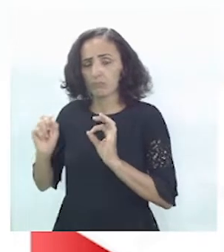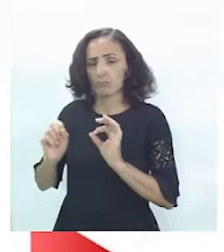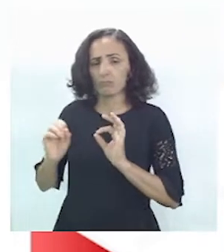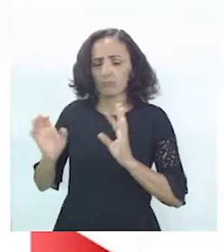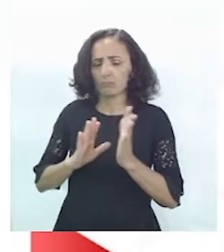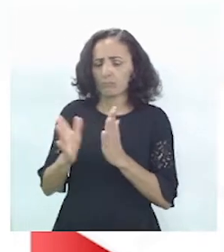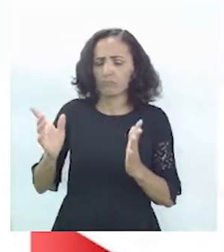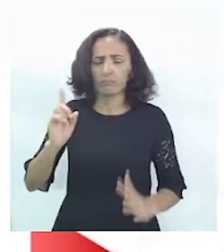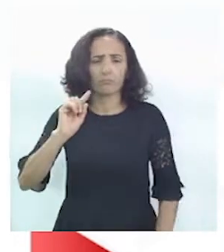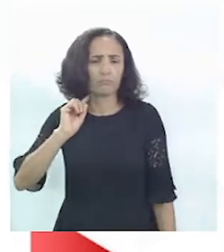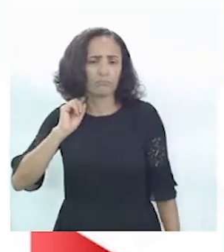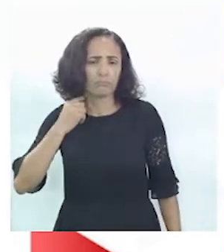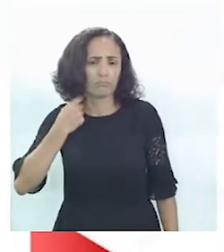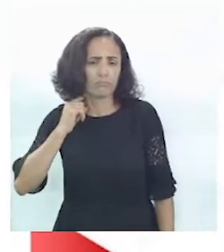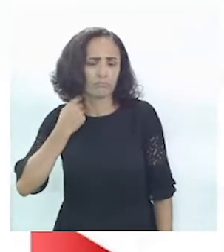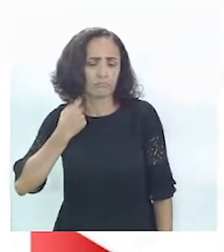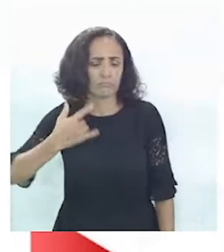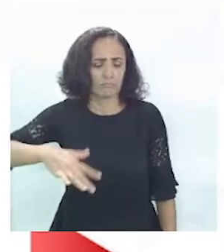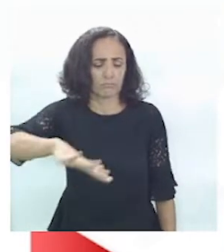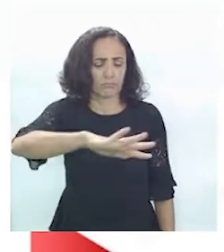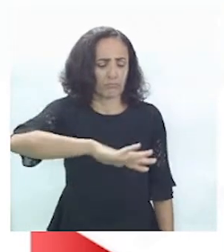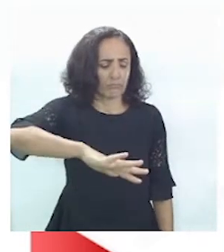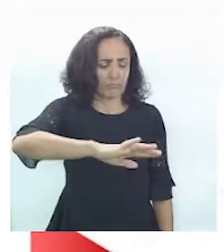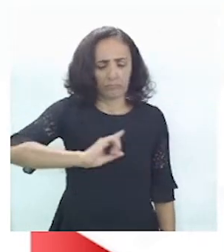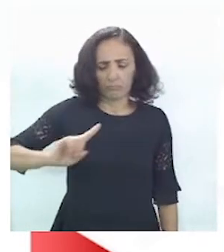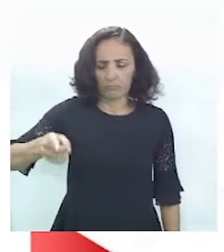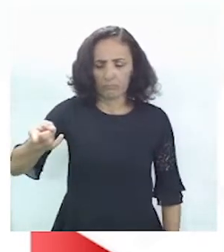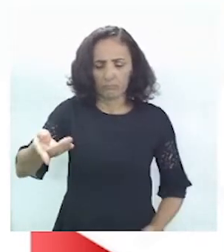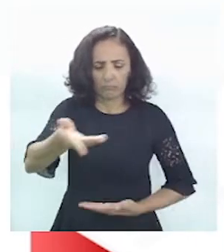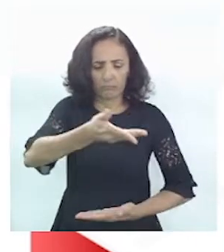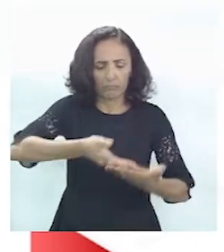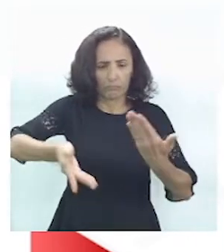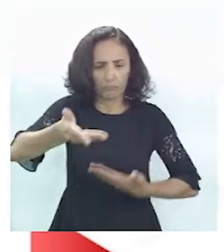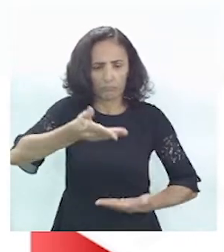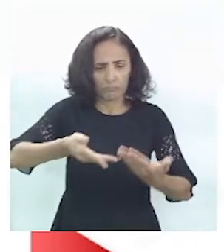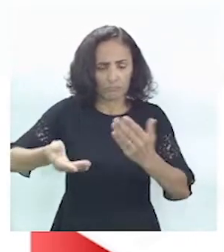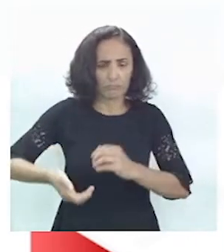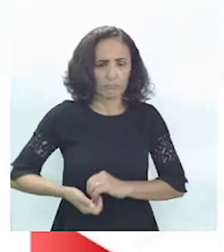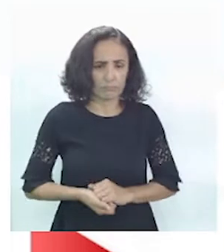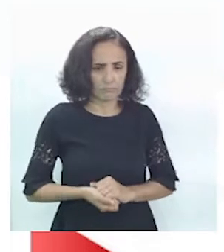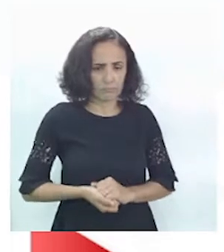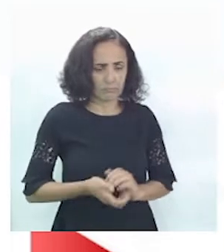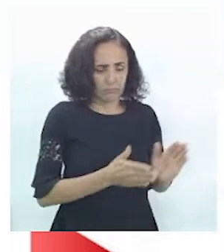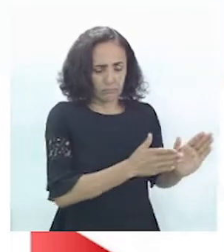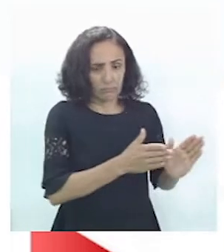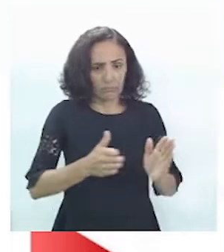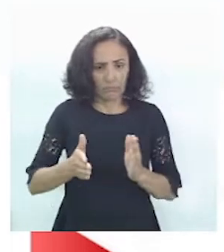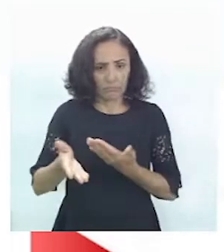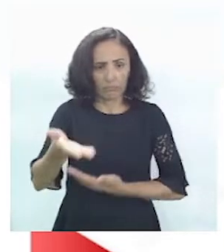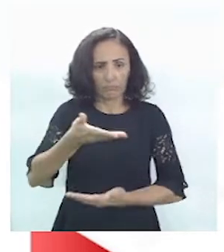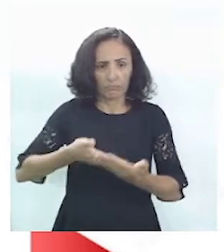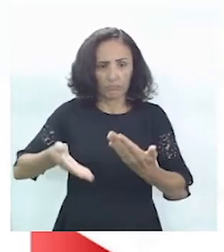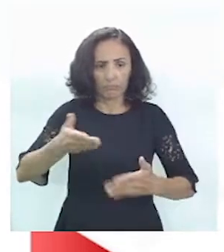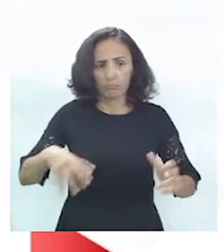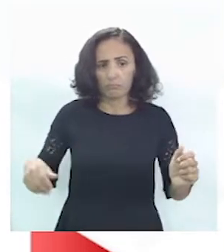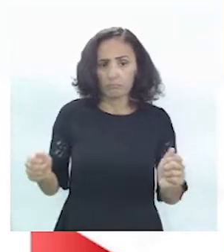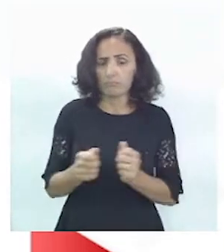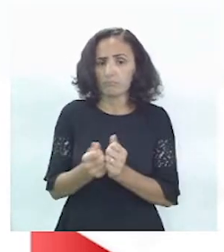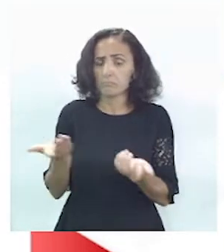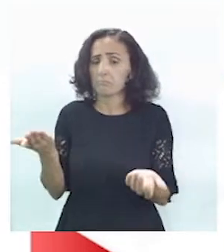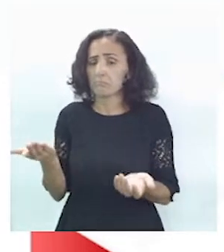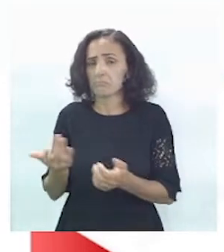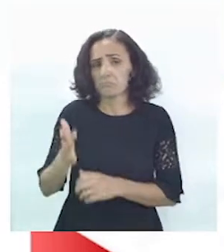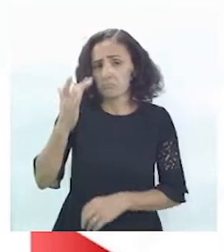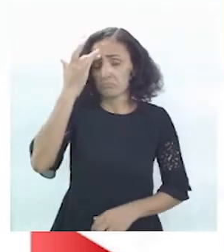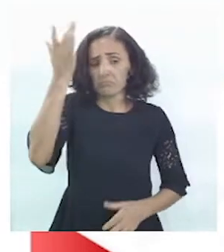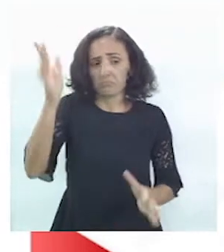das menos poluentes em relação às outras formas de geração de energia. Essa forma de geração, ela é mais